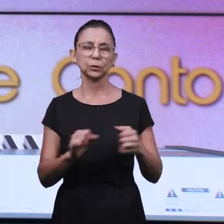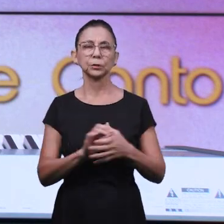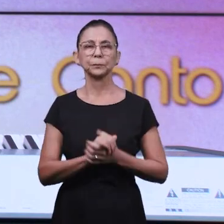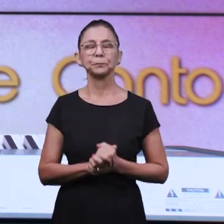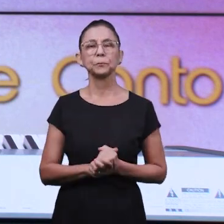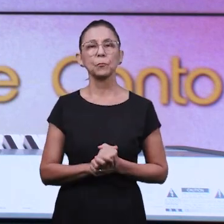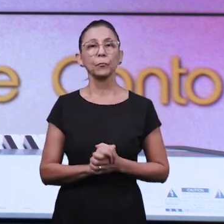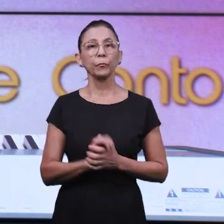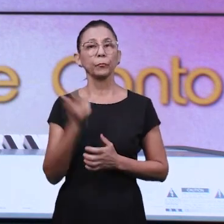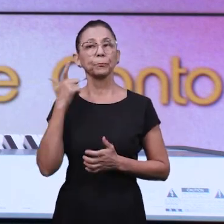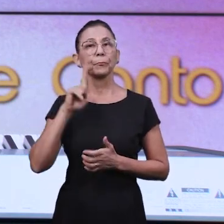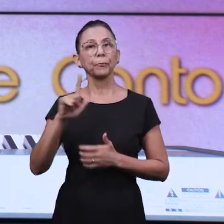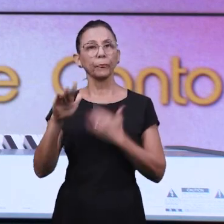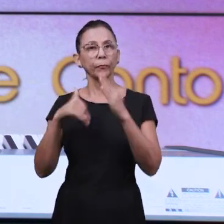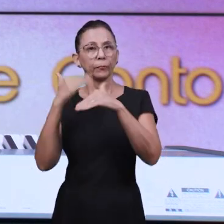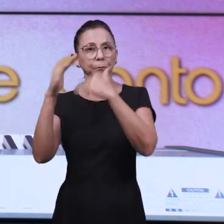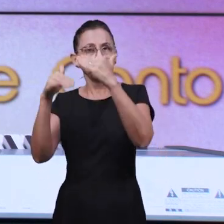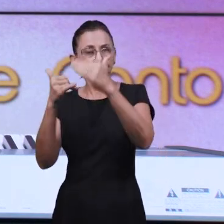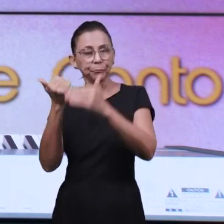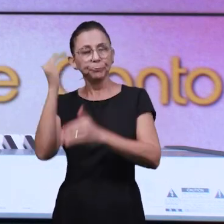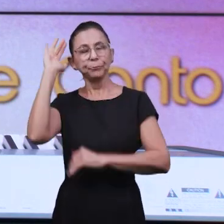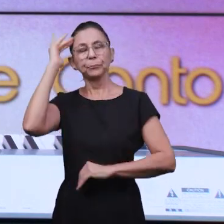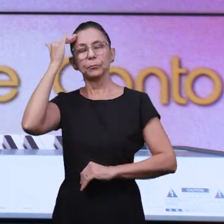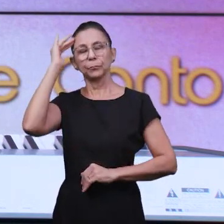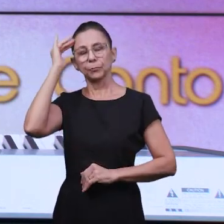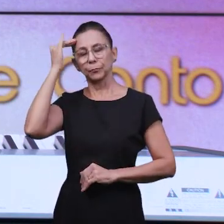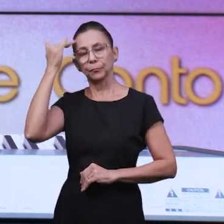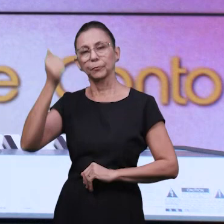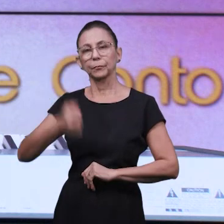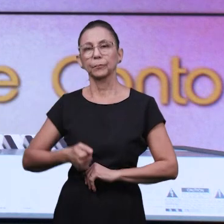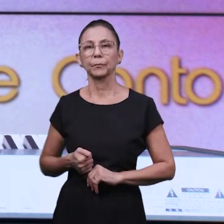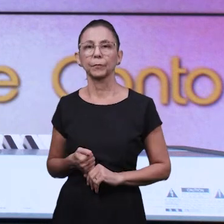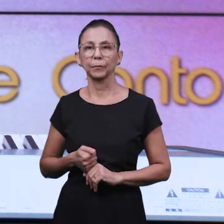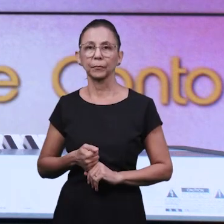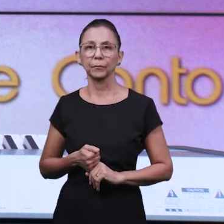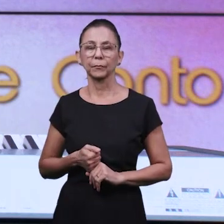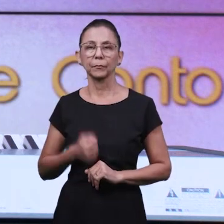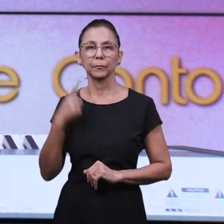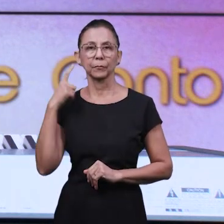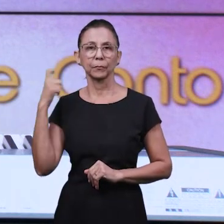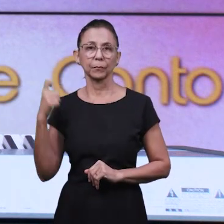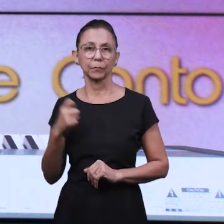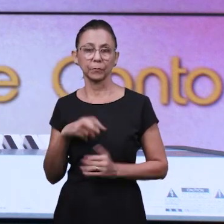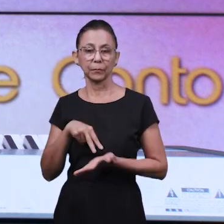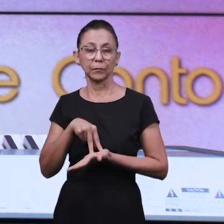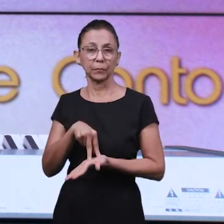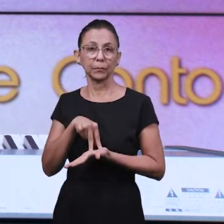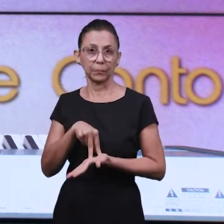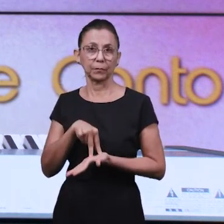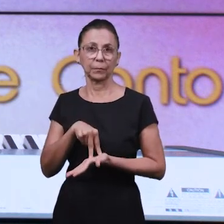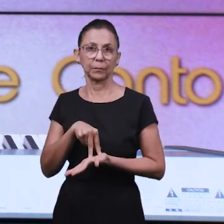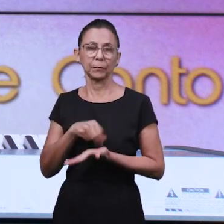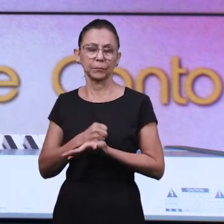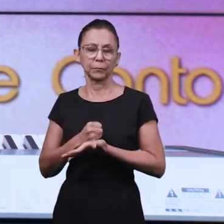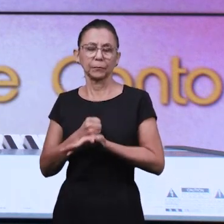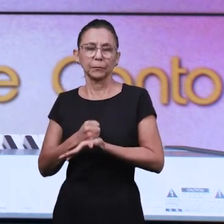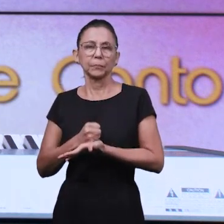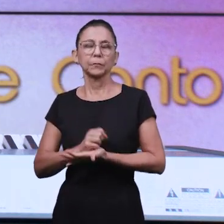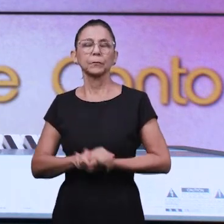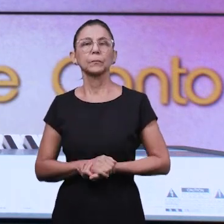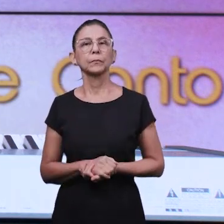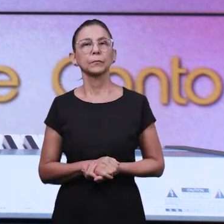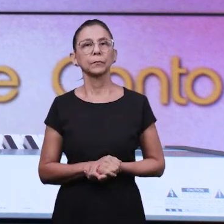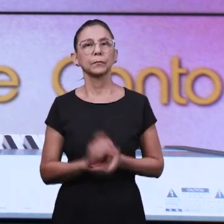sílaba só, então a gente consegue desenvolver a consciência de manter o som equilibrado, de iniciar bem o som,